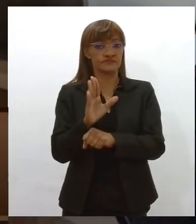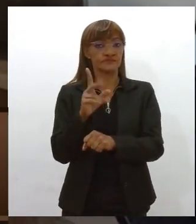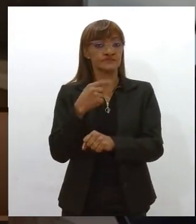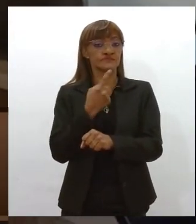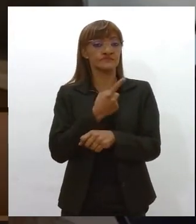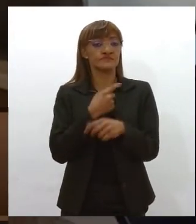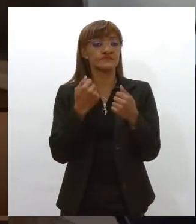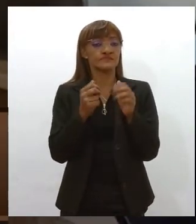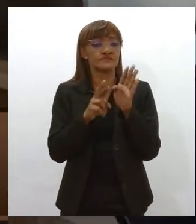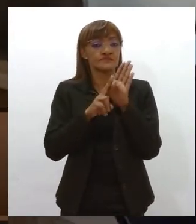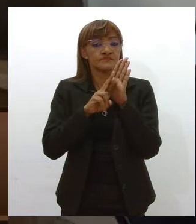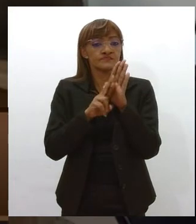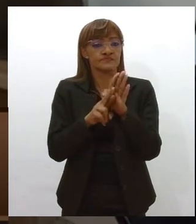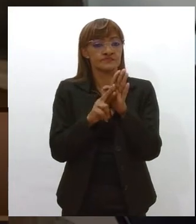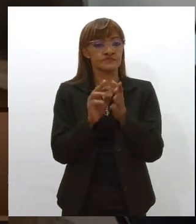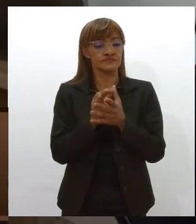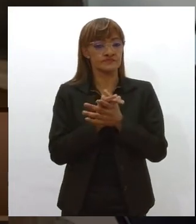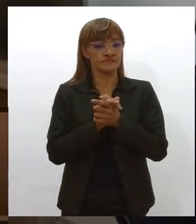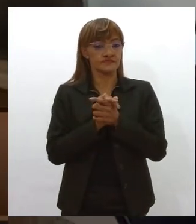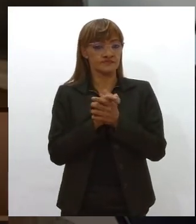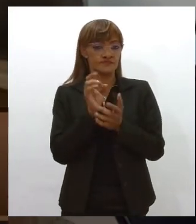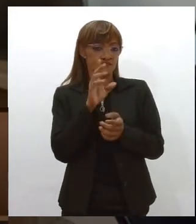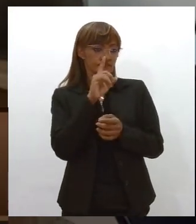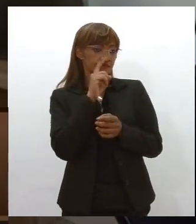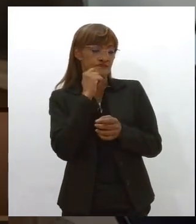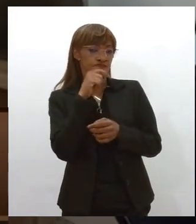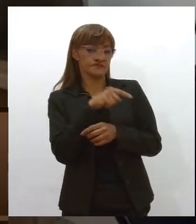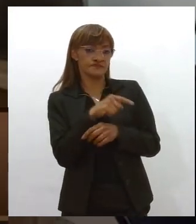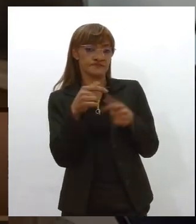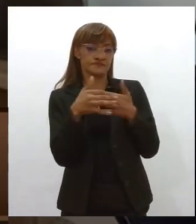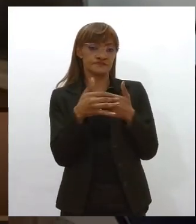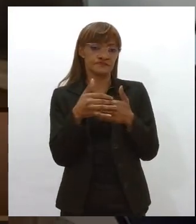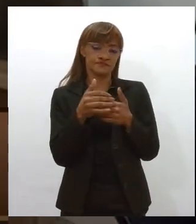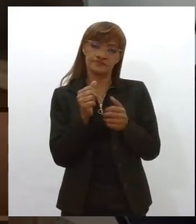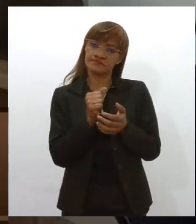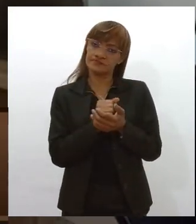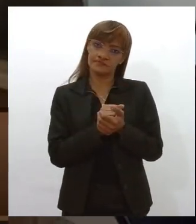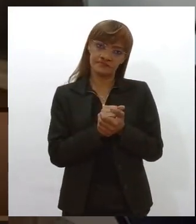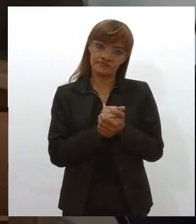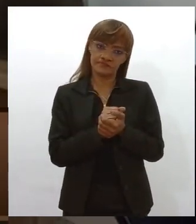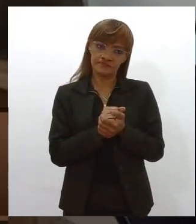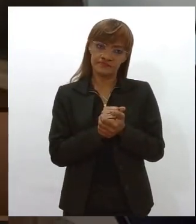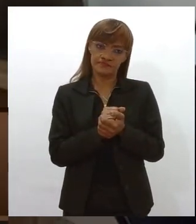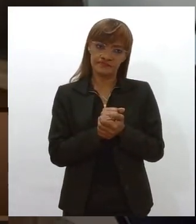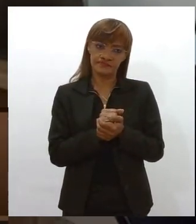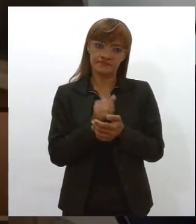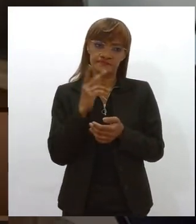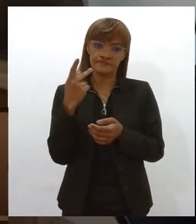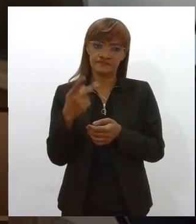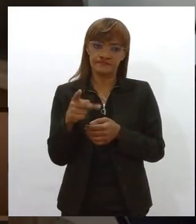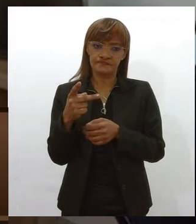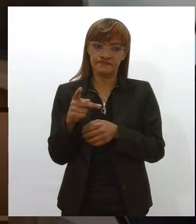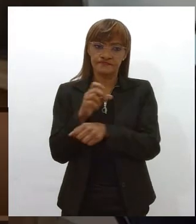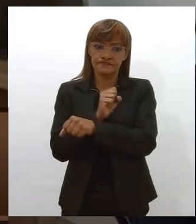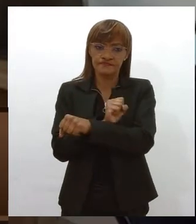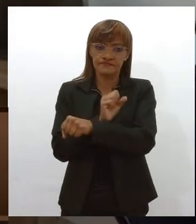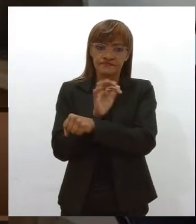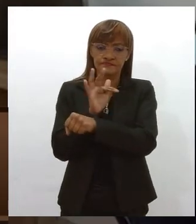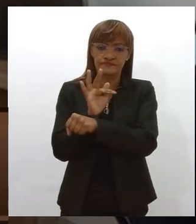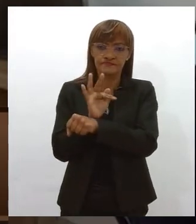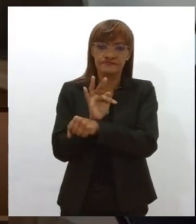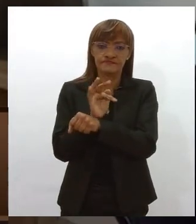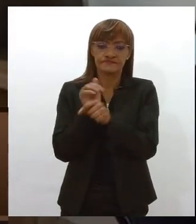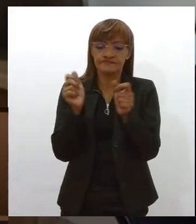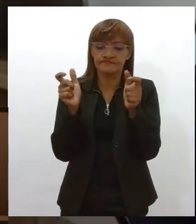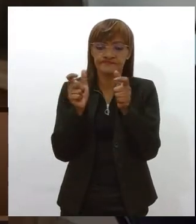também, não existe só Aracaju, Grande Aracaju, Sul e Centro-Sul, porque a gente sabe que o Baixo São Francisco é o menor IDH que a gente tem do estado,